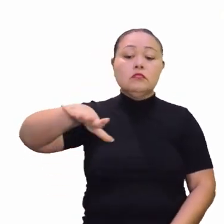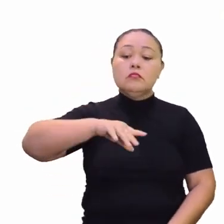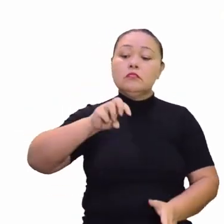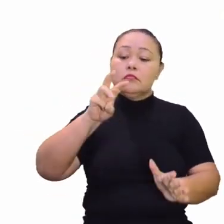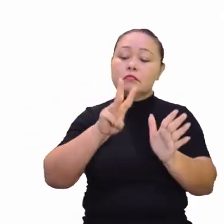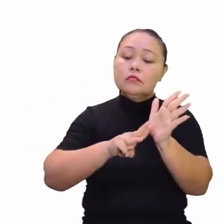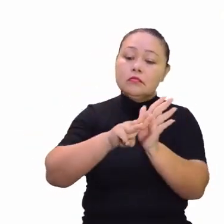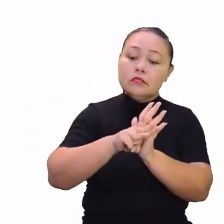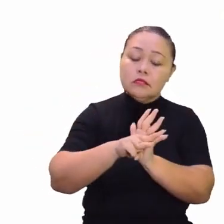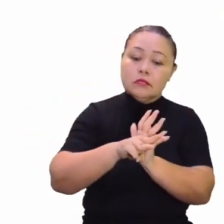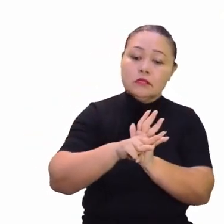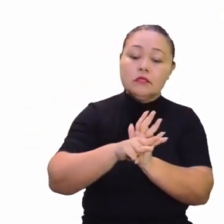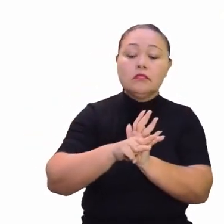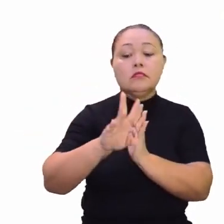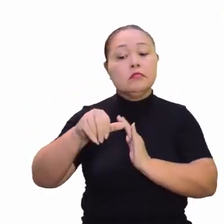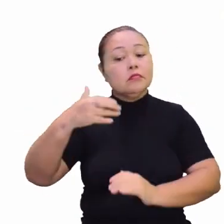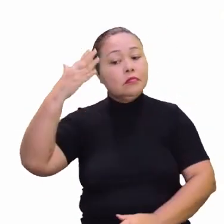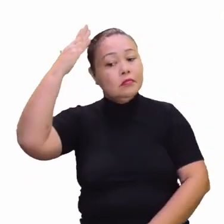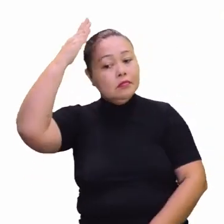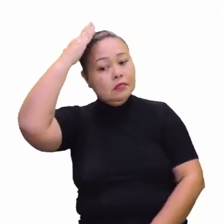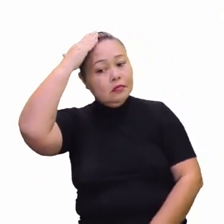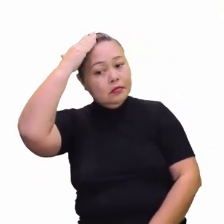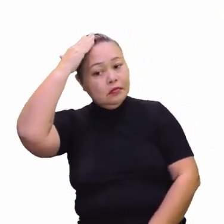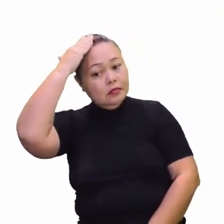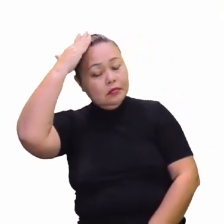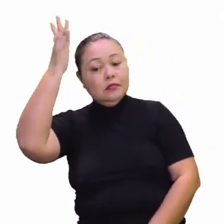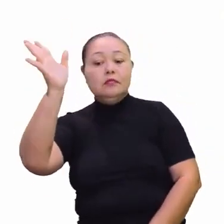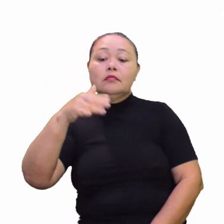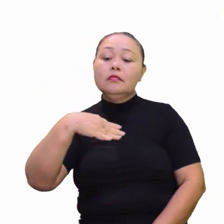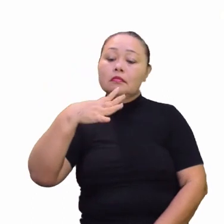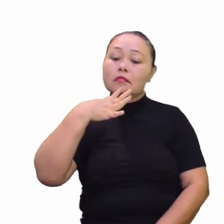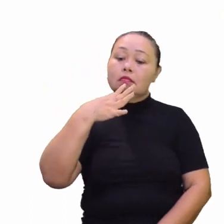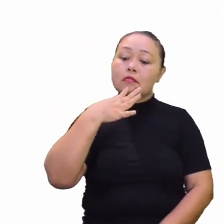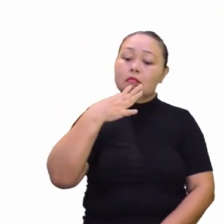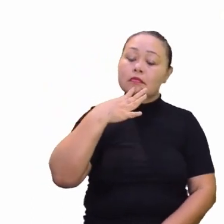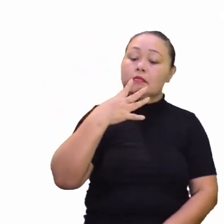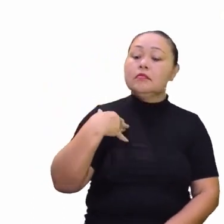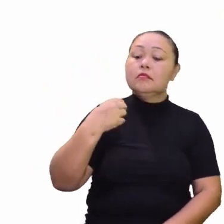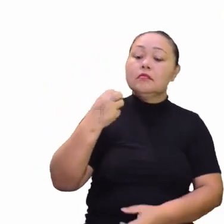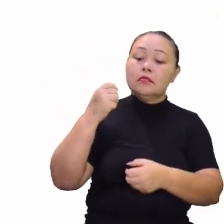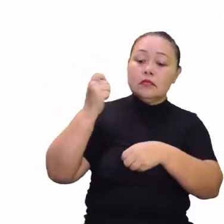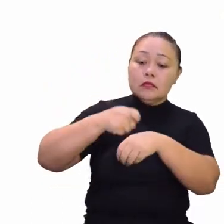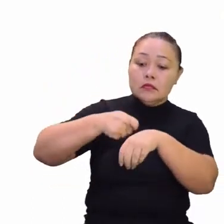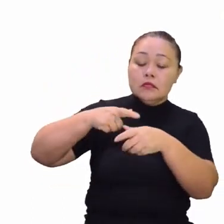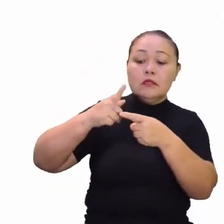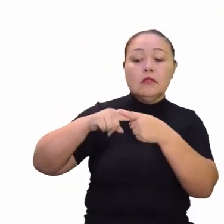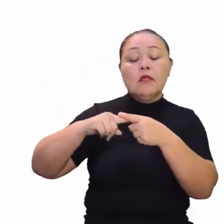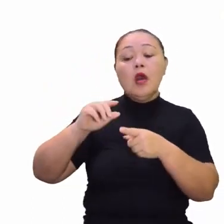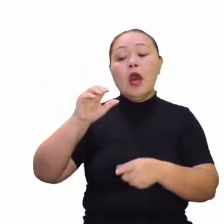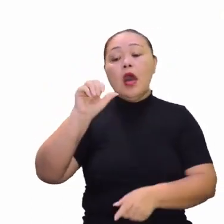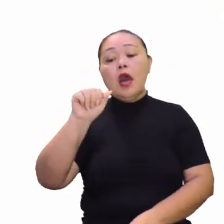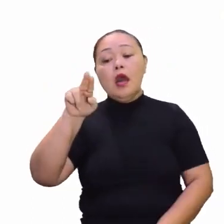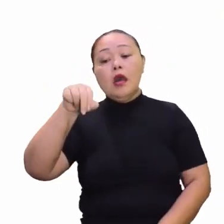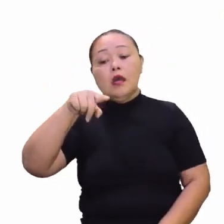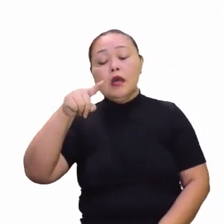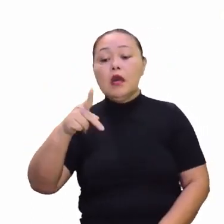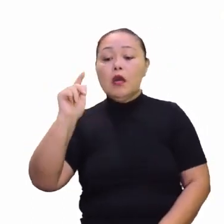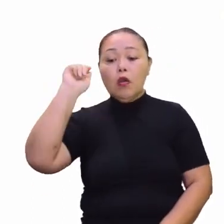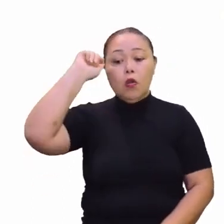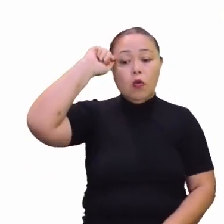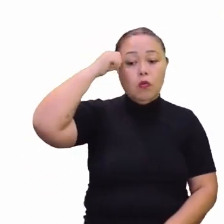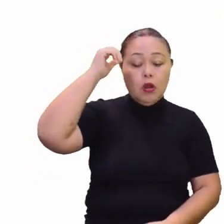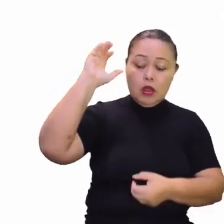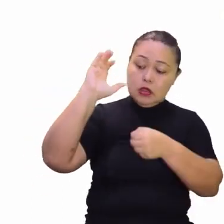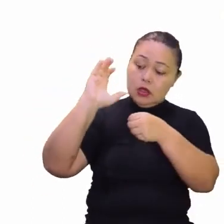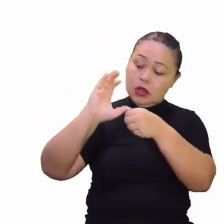Rio Madeira, de Paraná, que era mais conhecido também como Machado, o Abunã, o Preto,